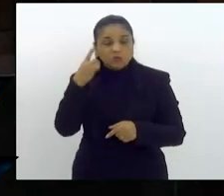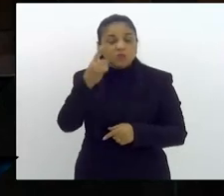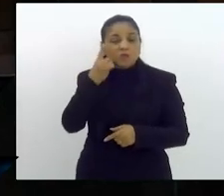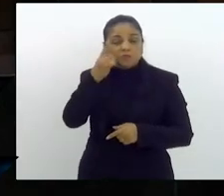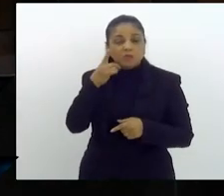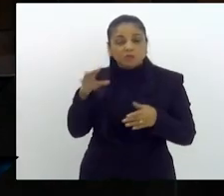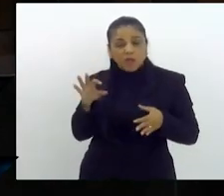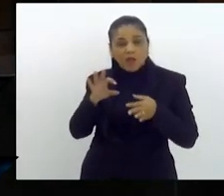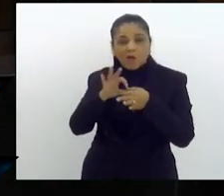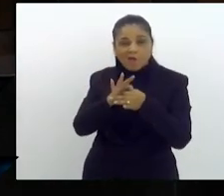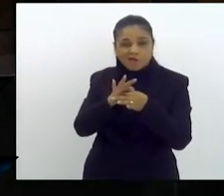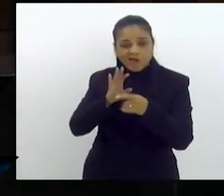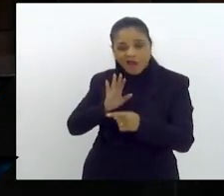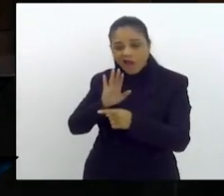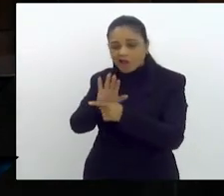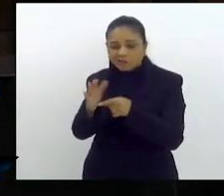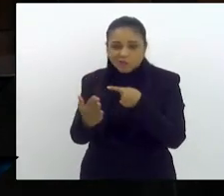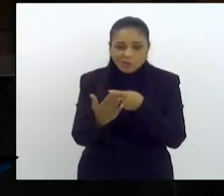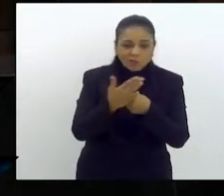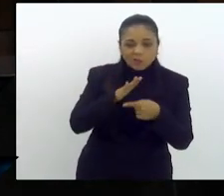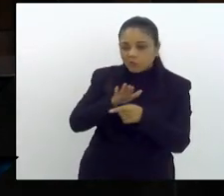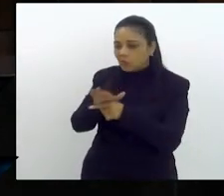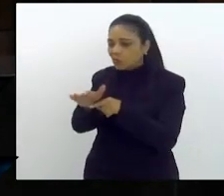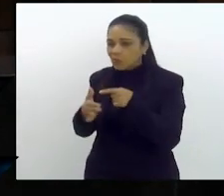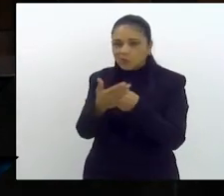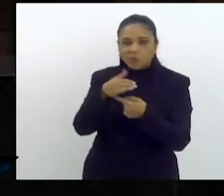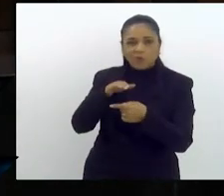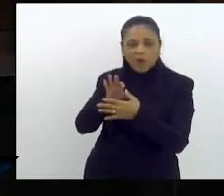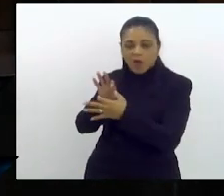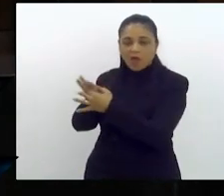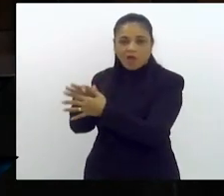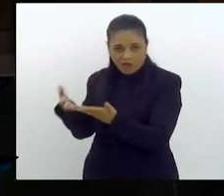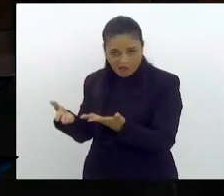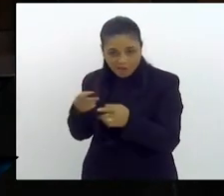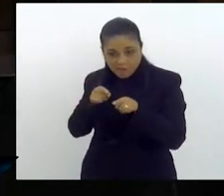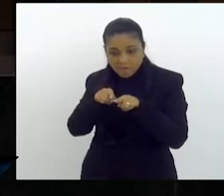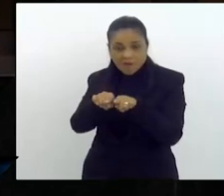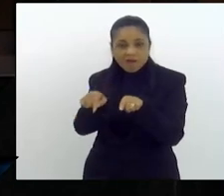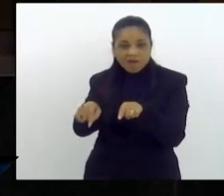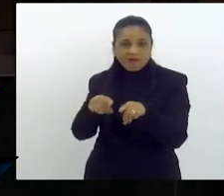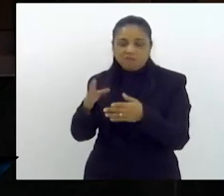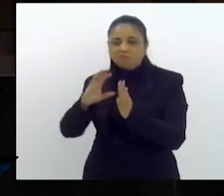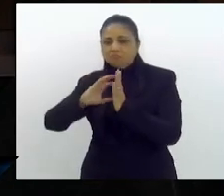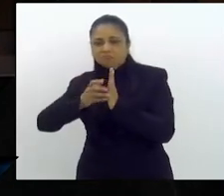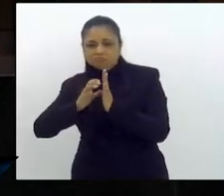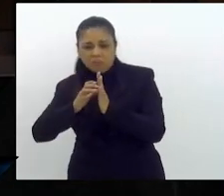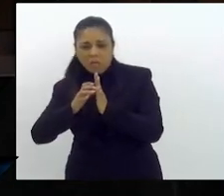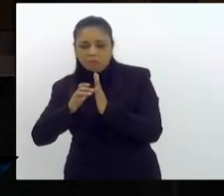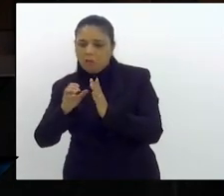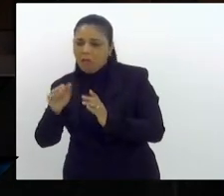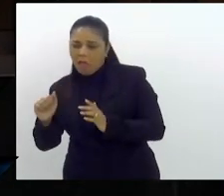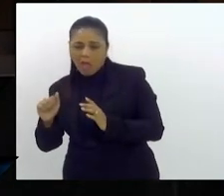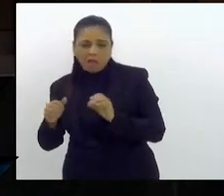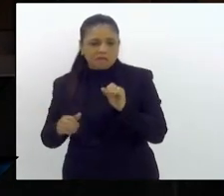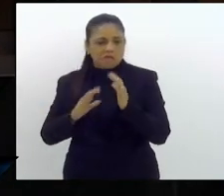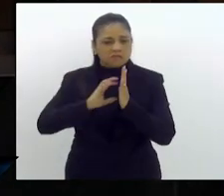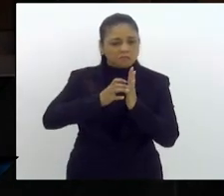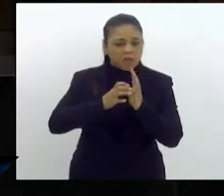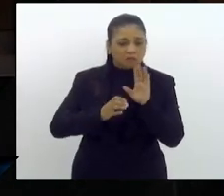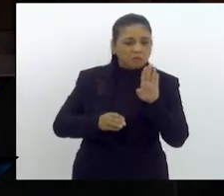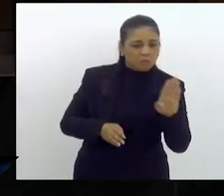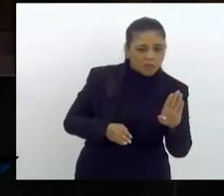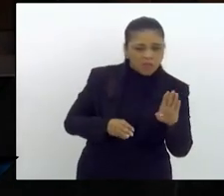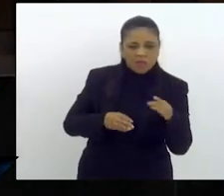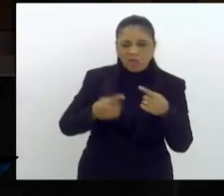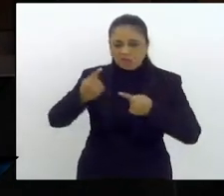estar aqui em ruído de ajudar um aos outros porque independente de partido a de partido B se a gente disputa